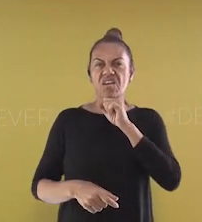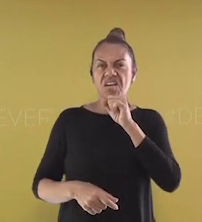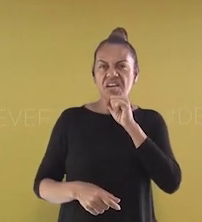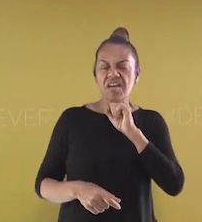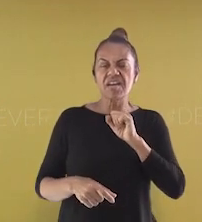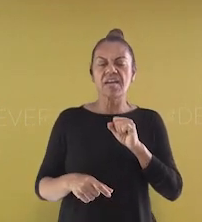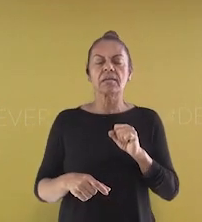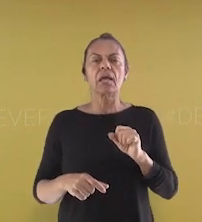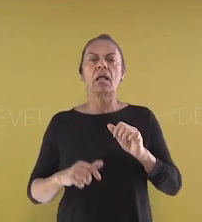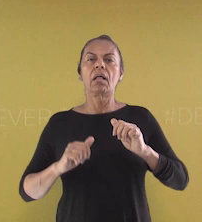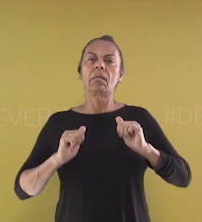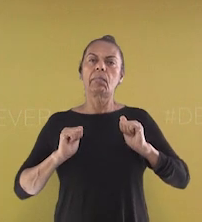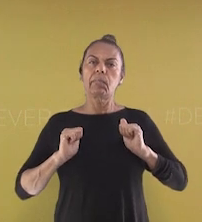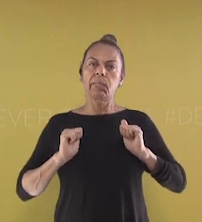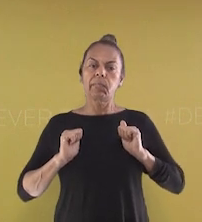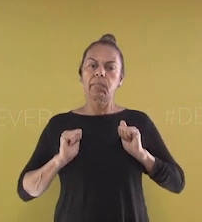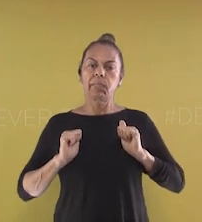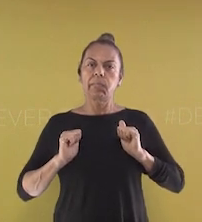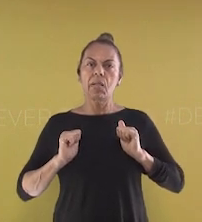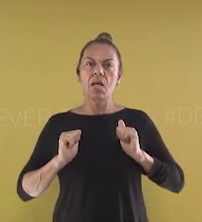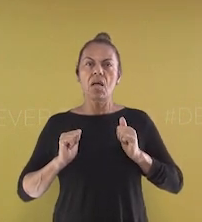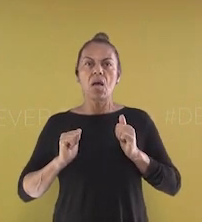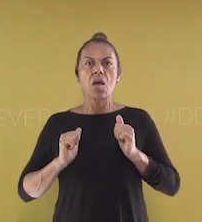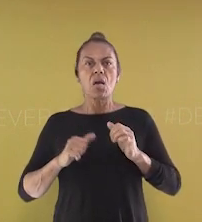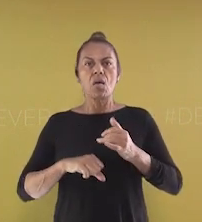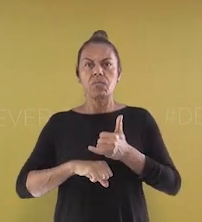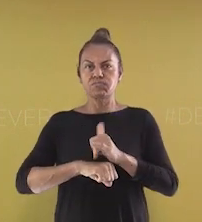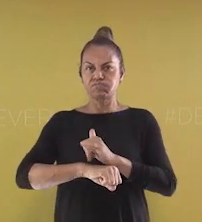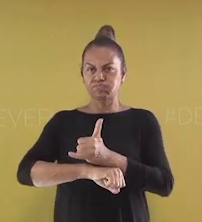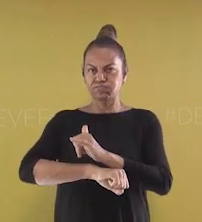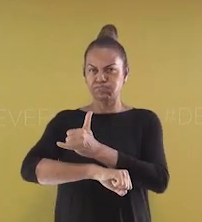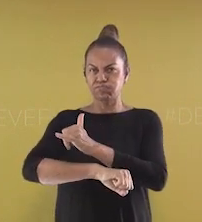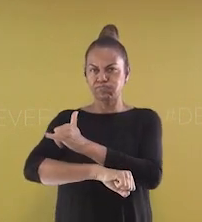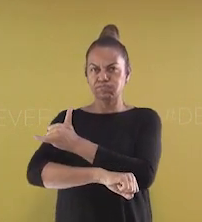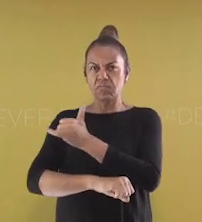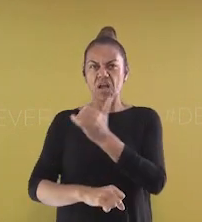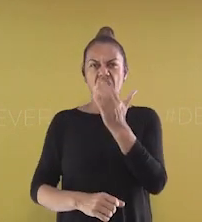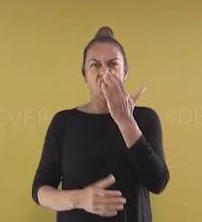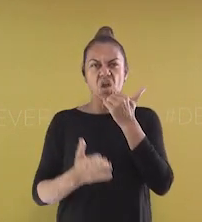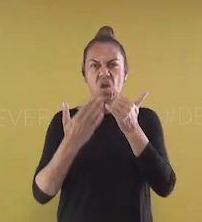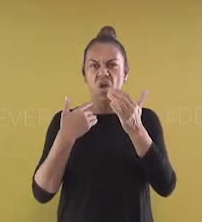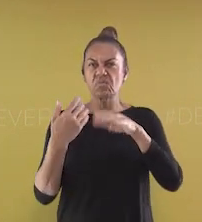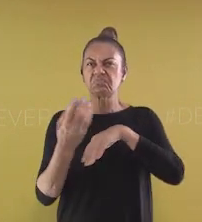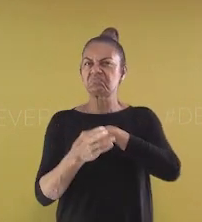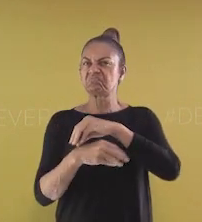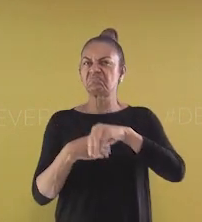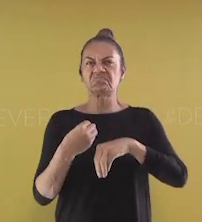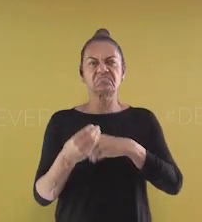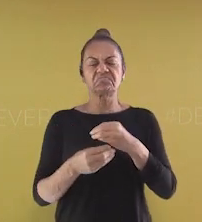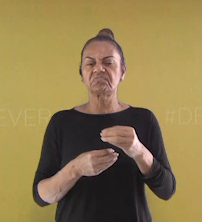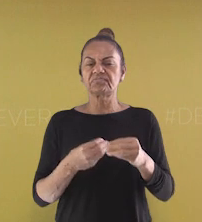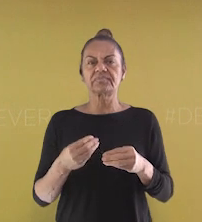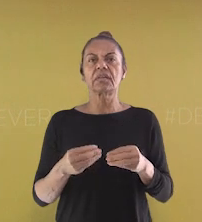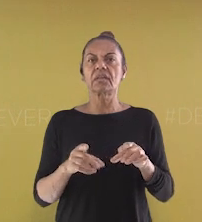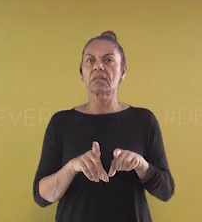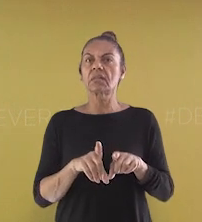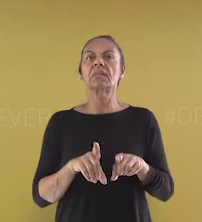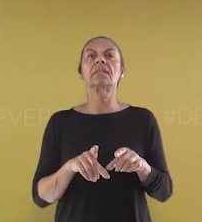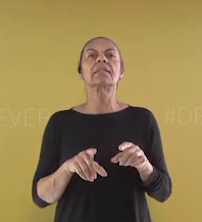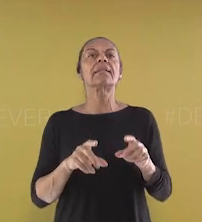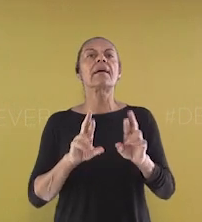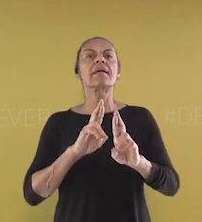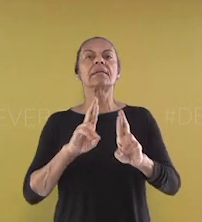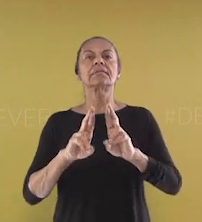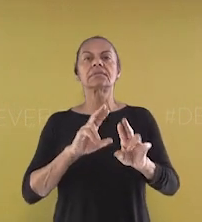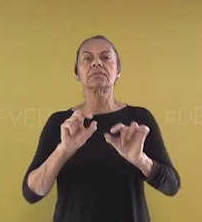envelhecimento da população, sedentarismo, obesidade e má alimentação estão relacionados ao